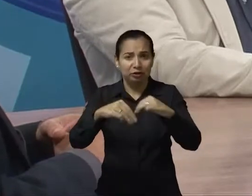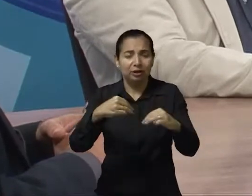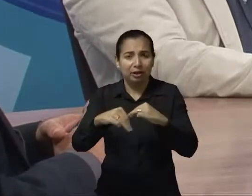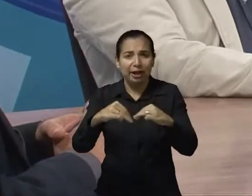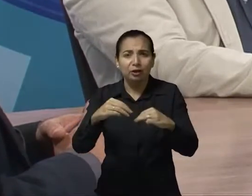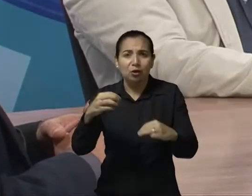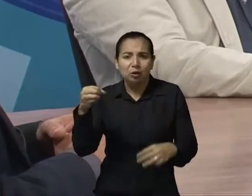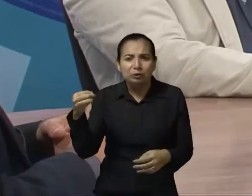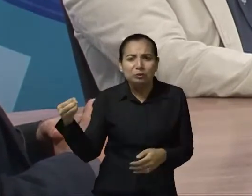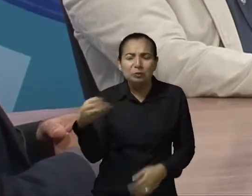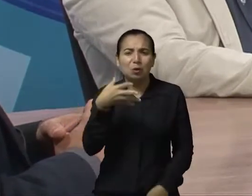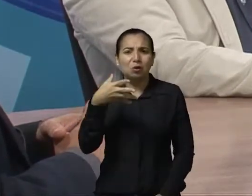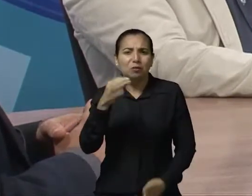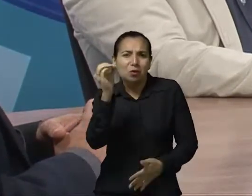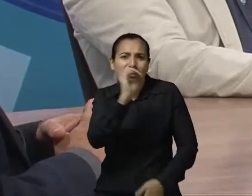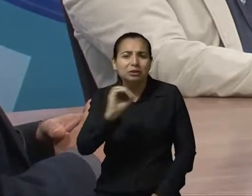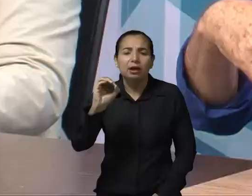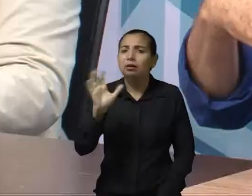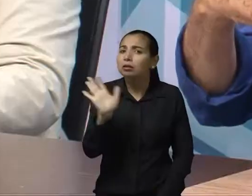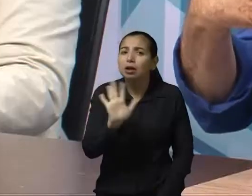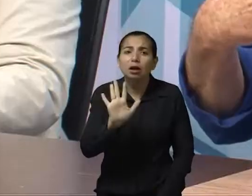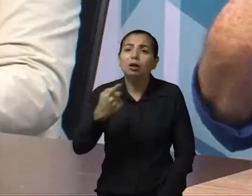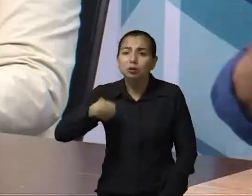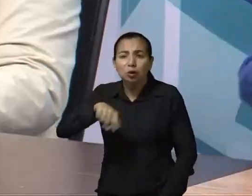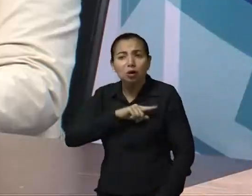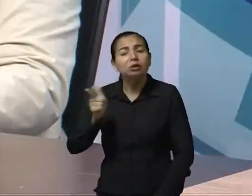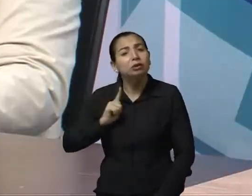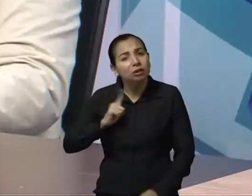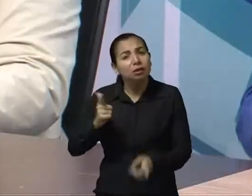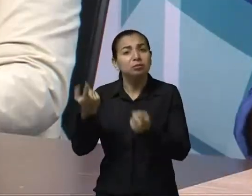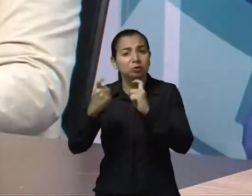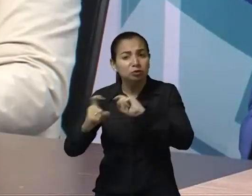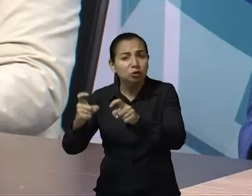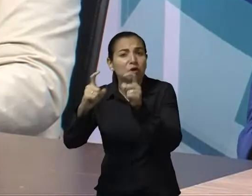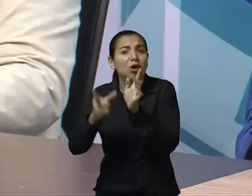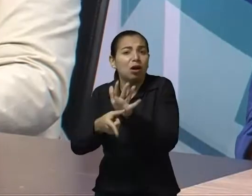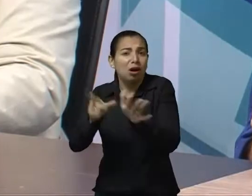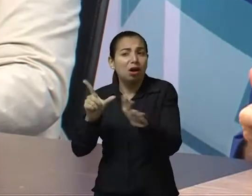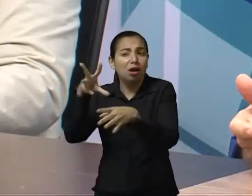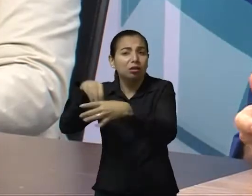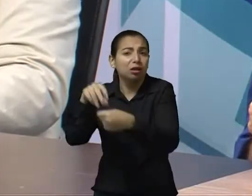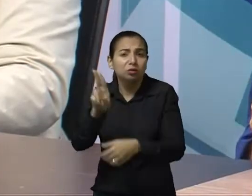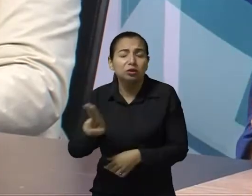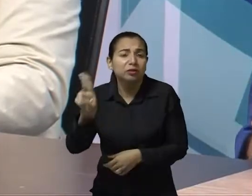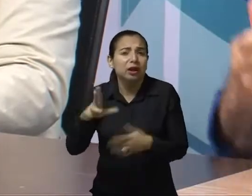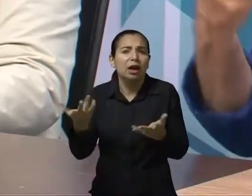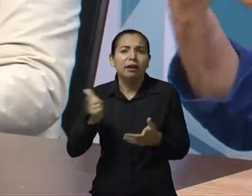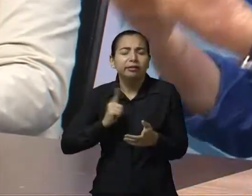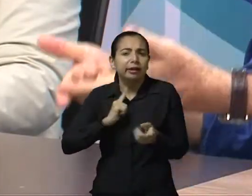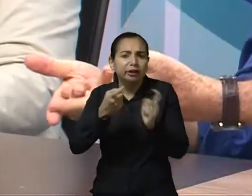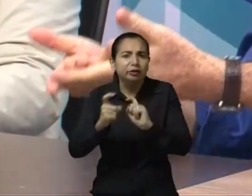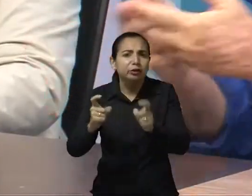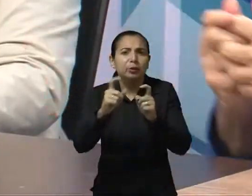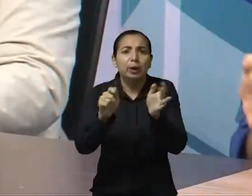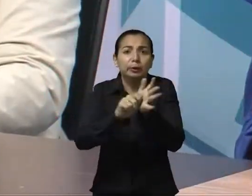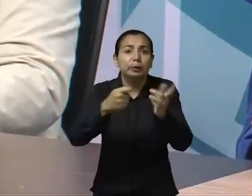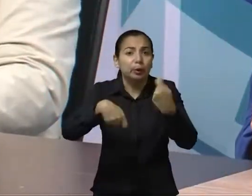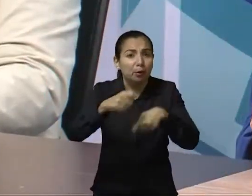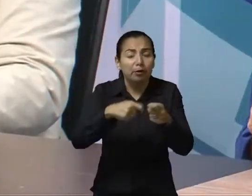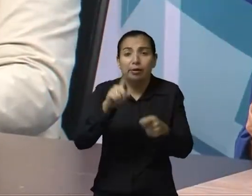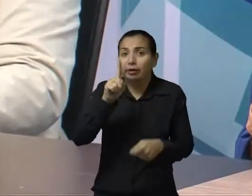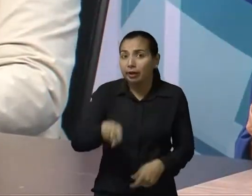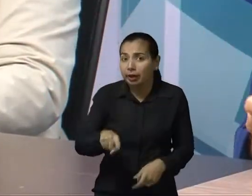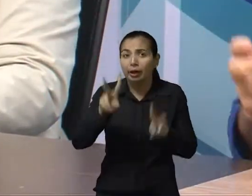né? Nós caminhamos para discutir até essa questão da política agora de drogas, né? Que eu acho que é o outro tema